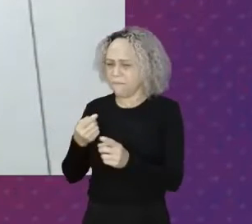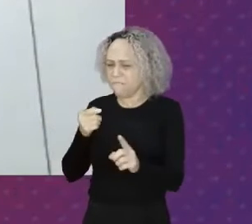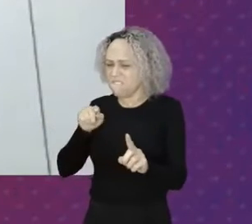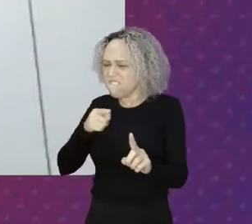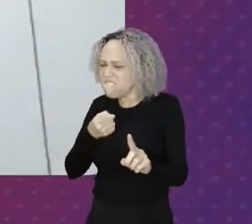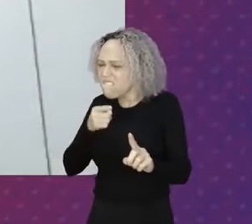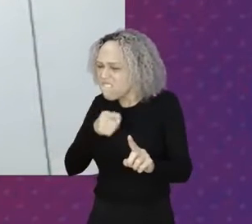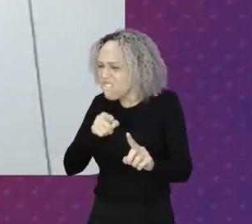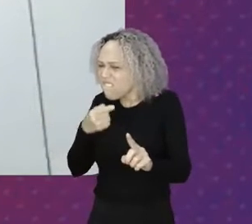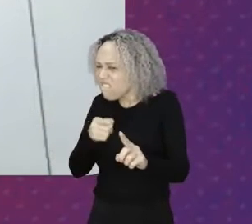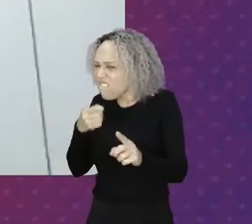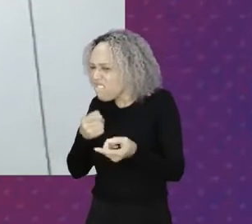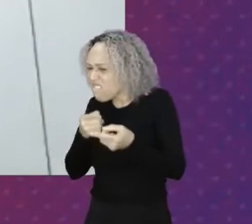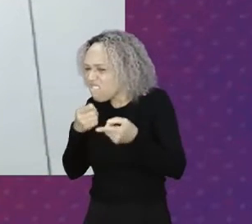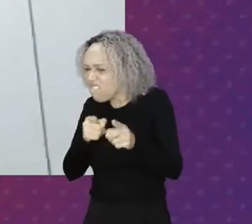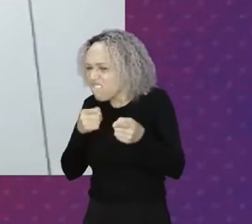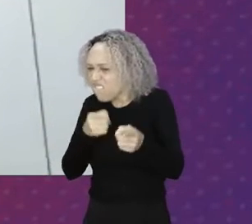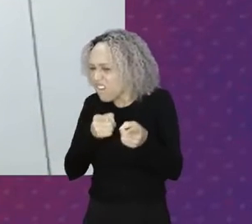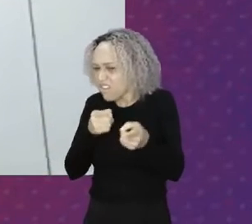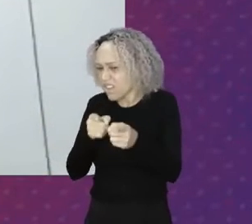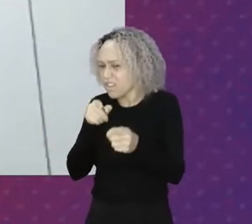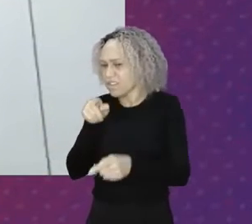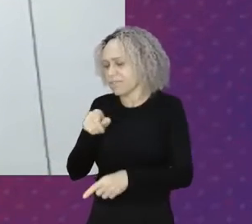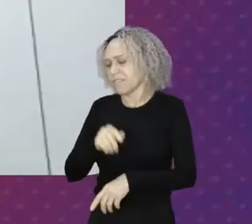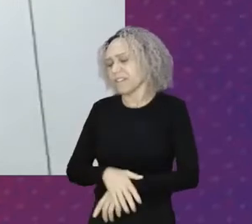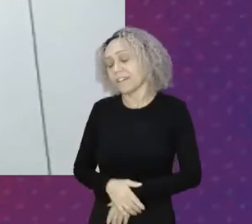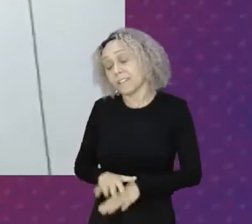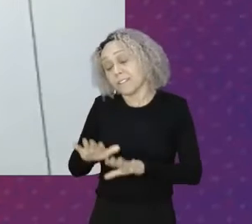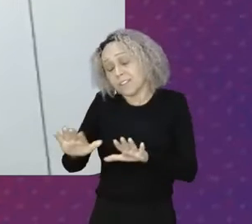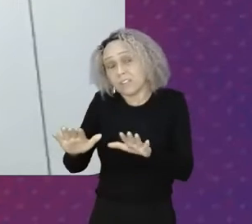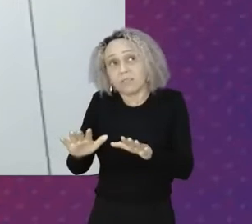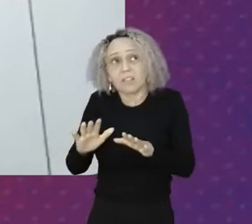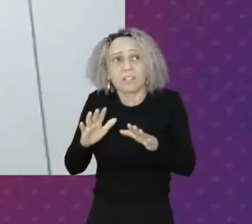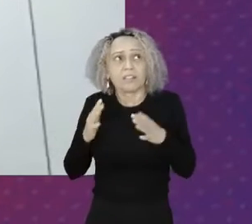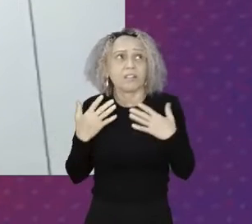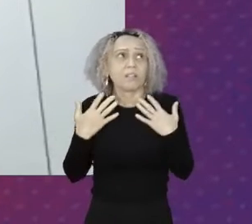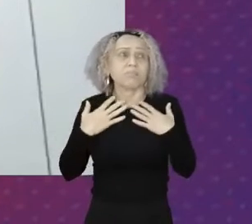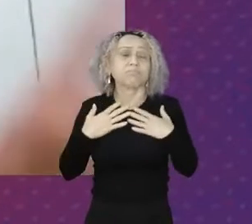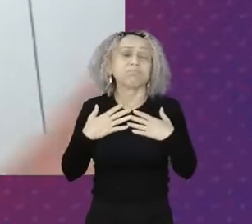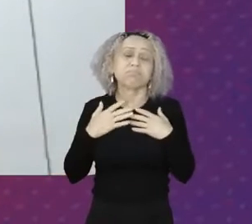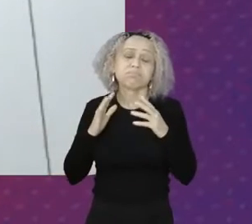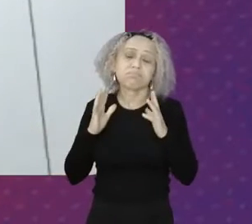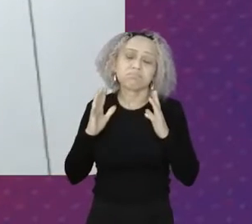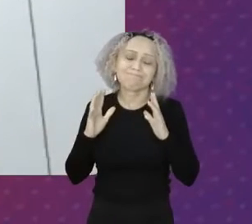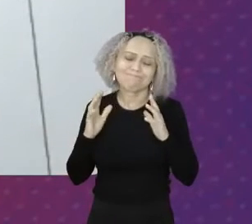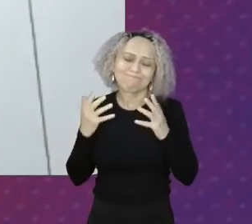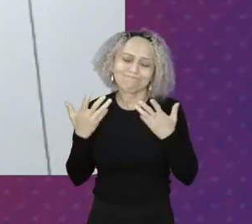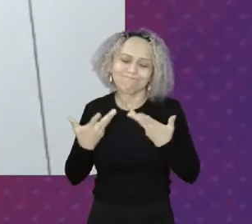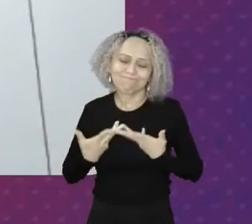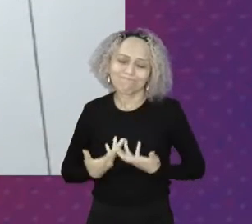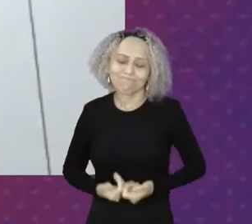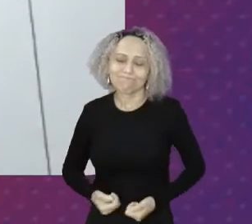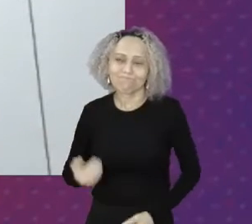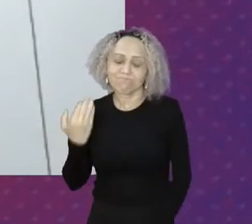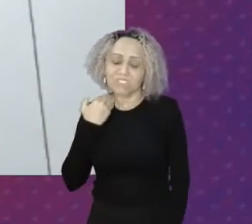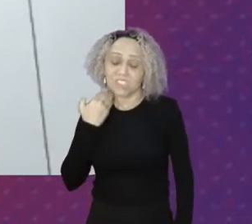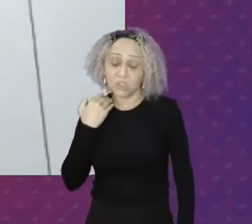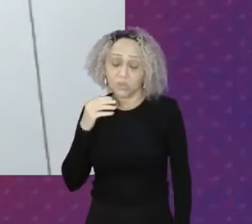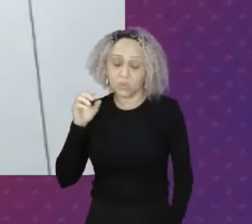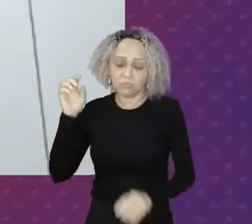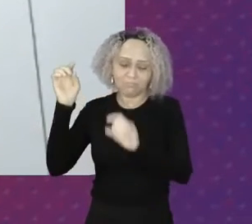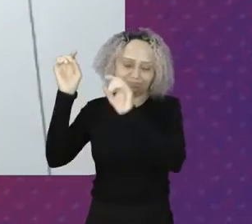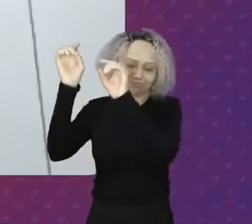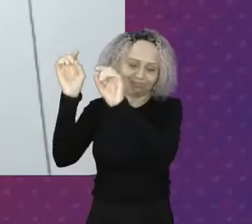optar por seguir numa outra esfera, ou pelo menos dar um tempo nas disputas